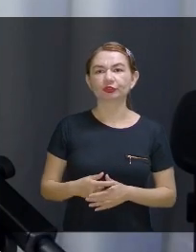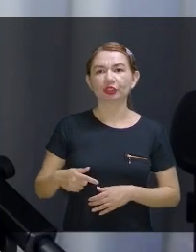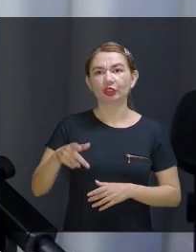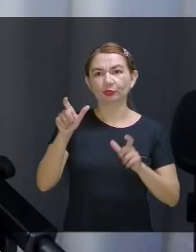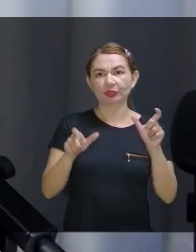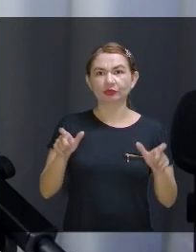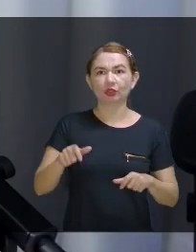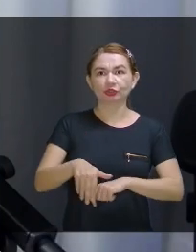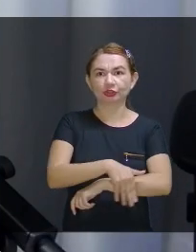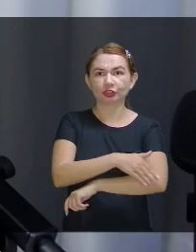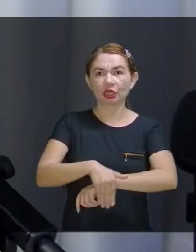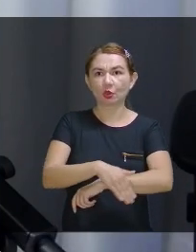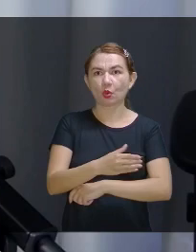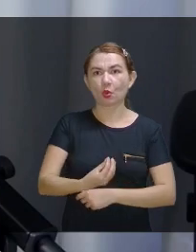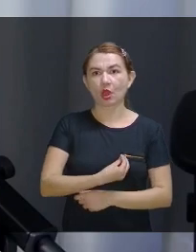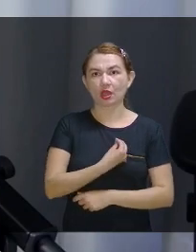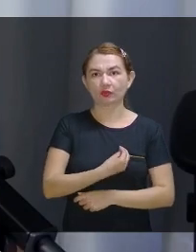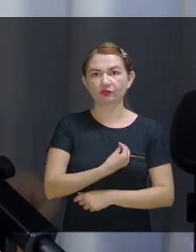de rua